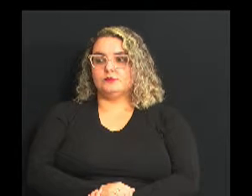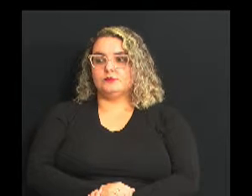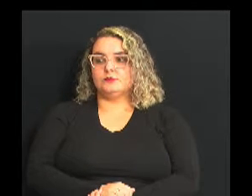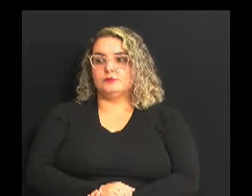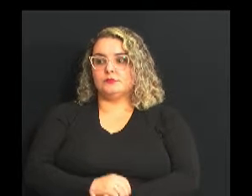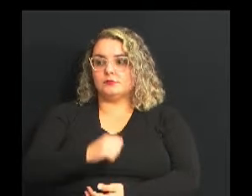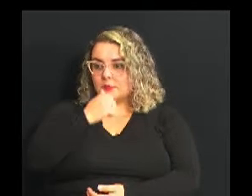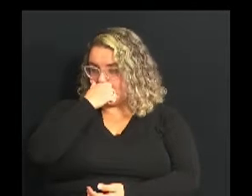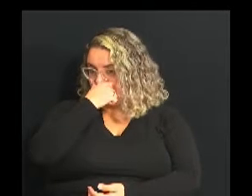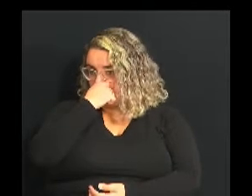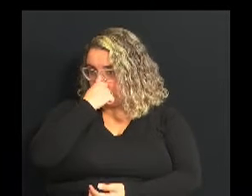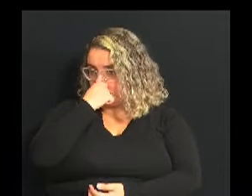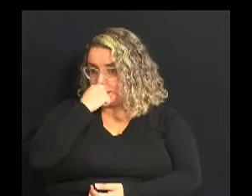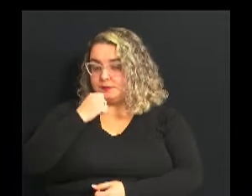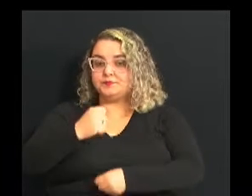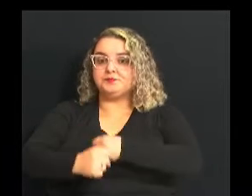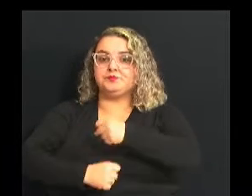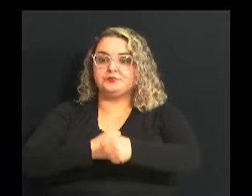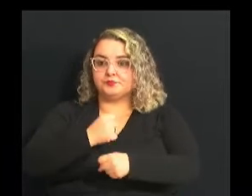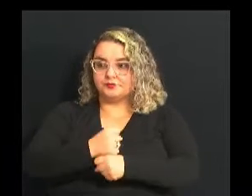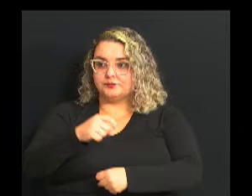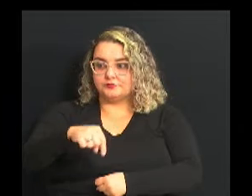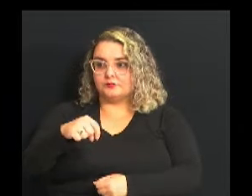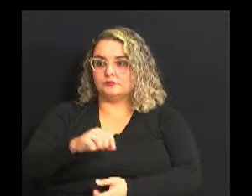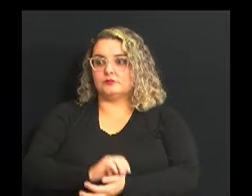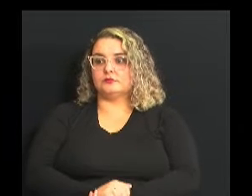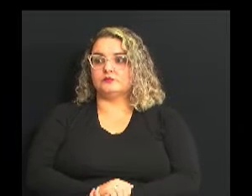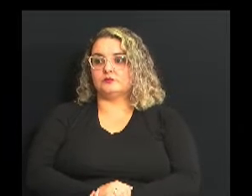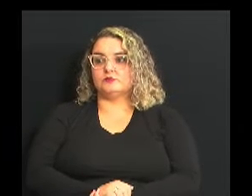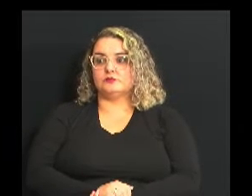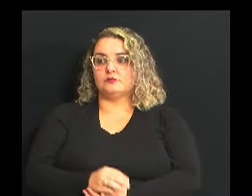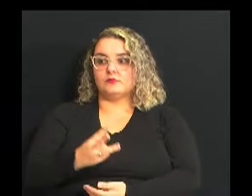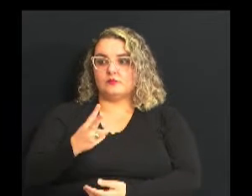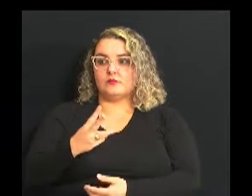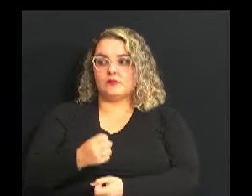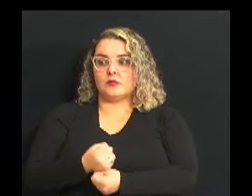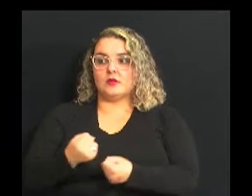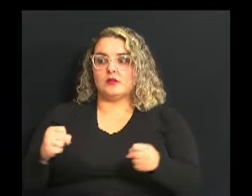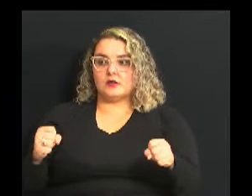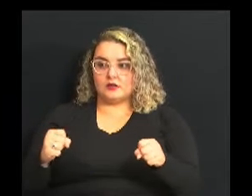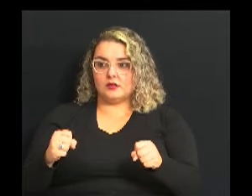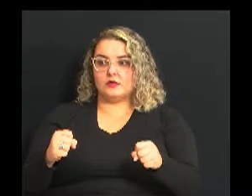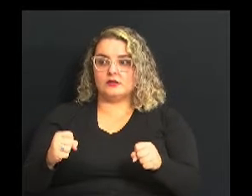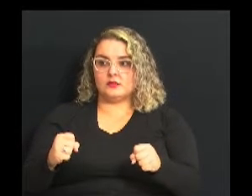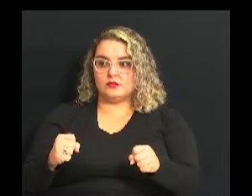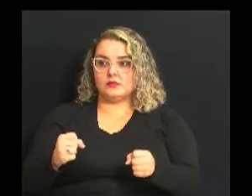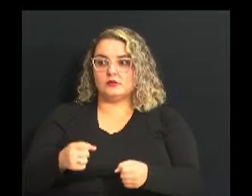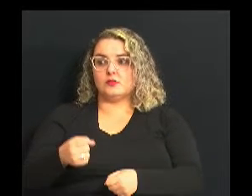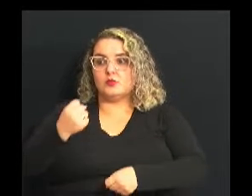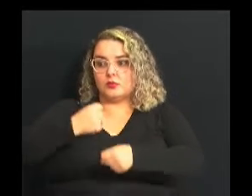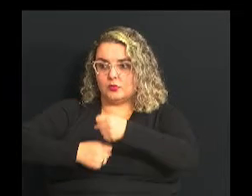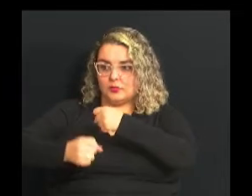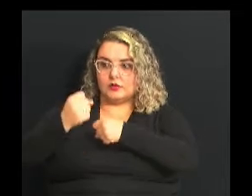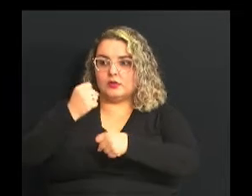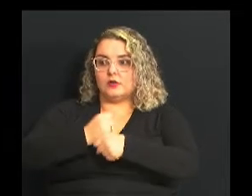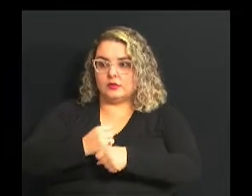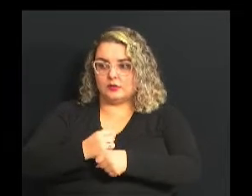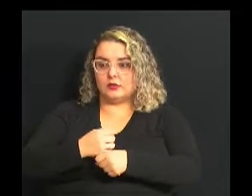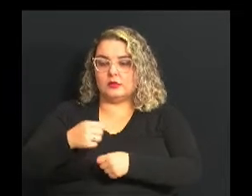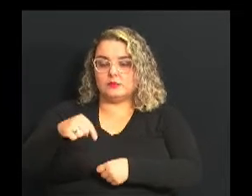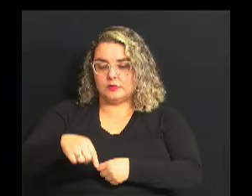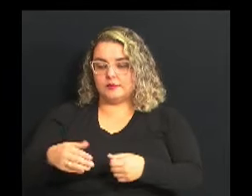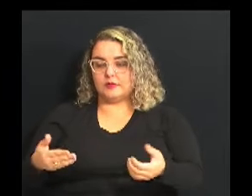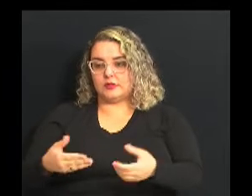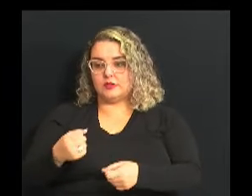Esse ano nós conseguimos praticamente 3 grandes, na verdade, ano passado para este ano aqui,